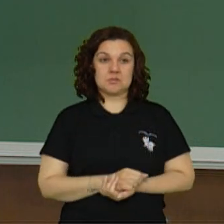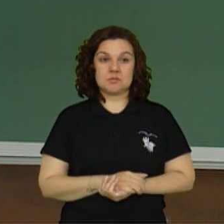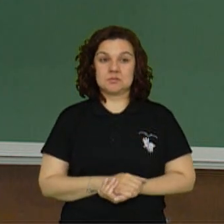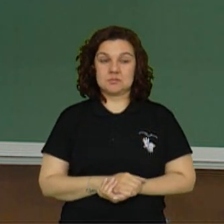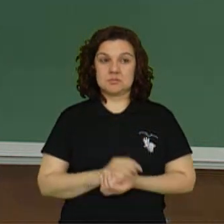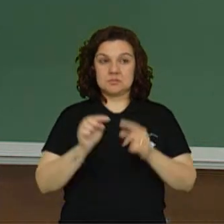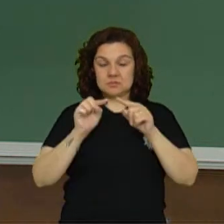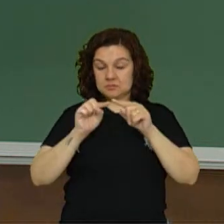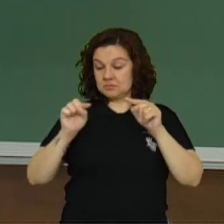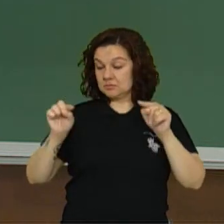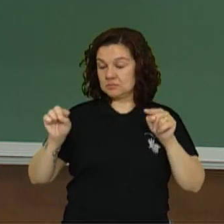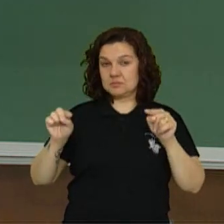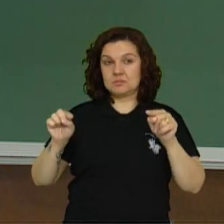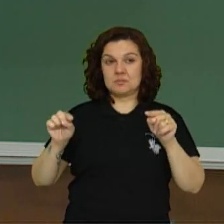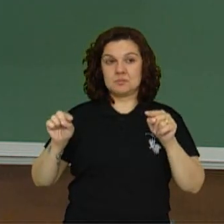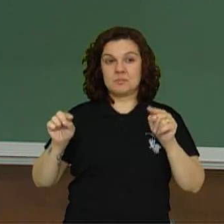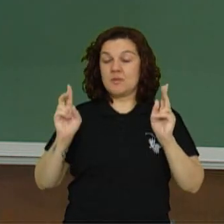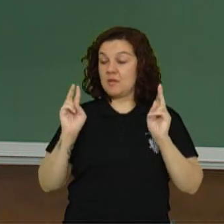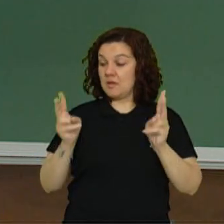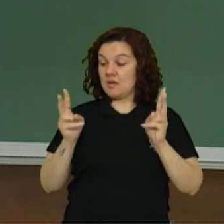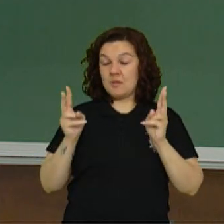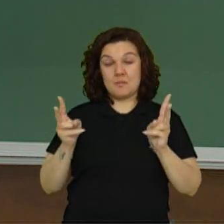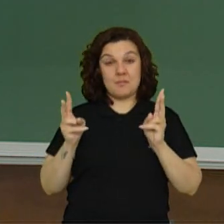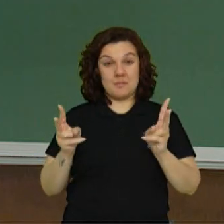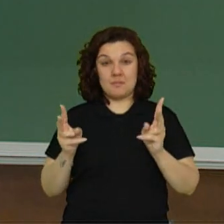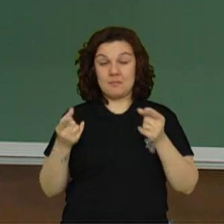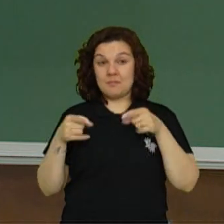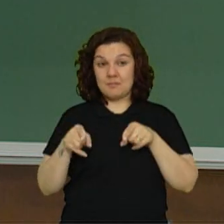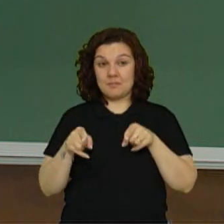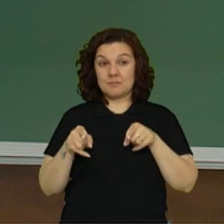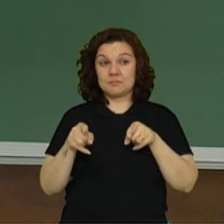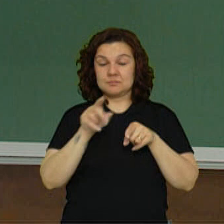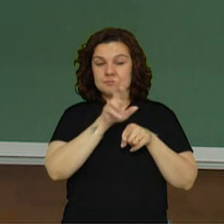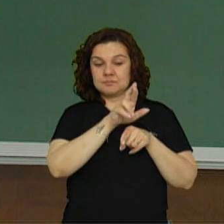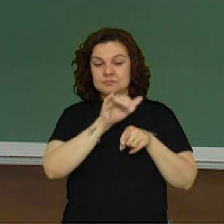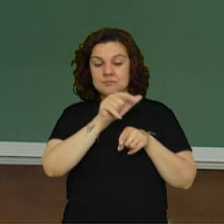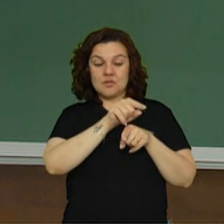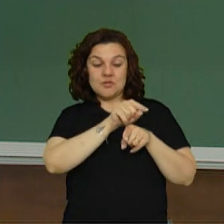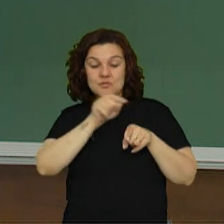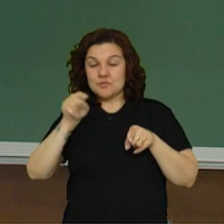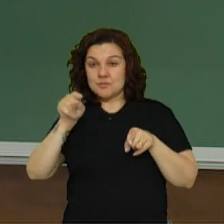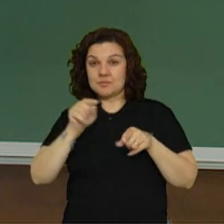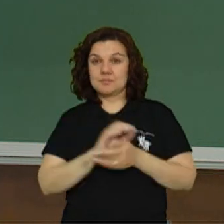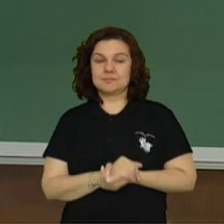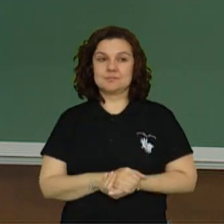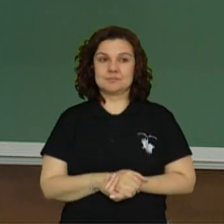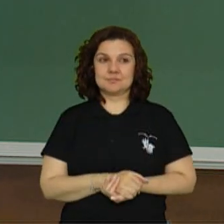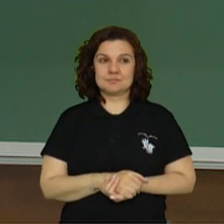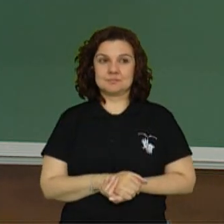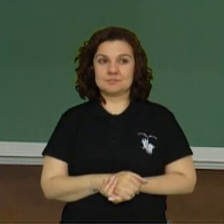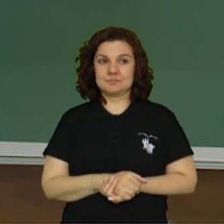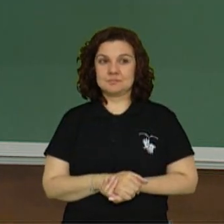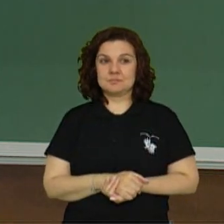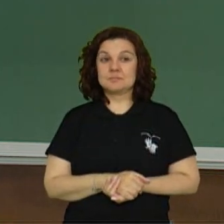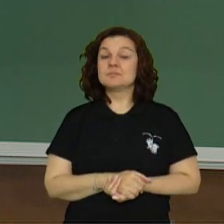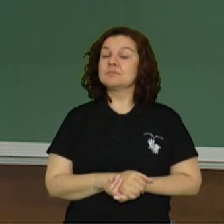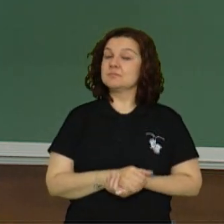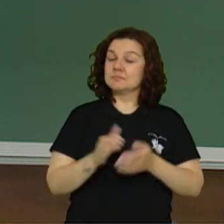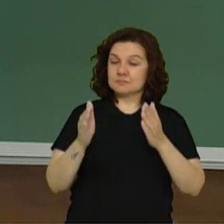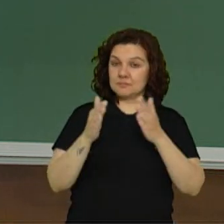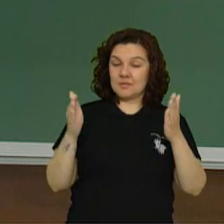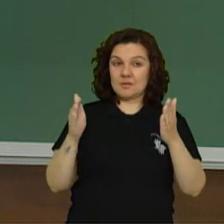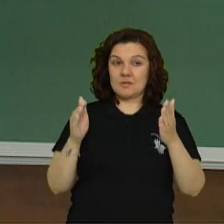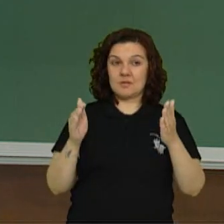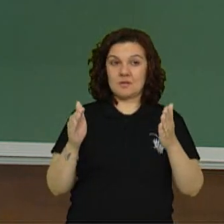base desse quadrilátero é a mesma medida desse diâmetro, 40, certo? E acabou